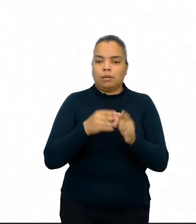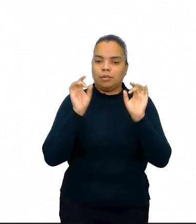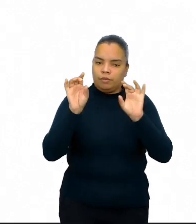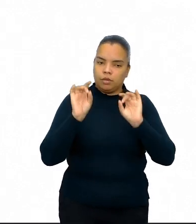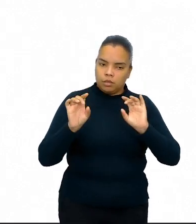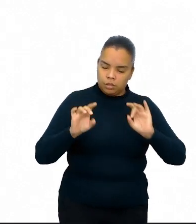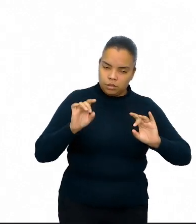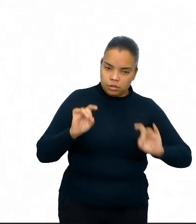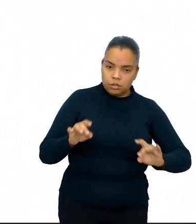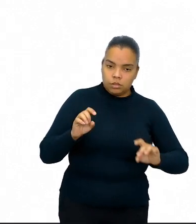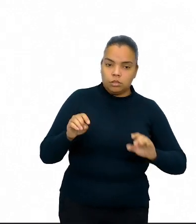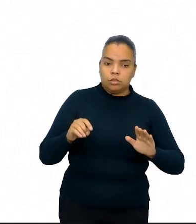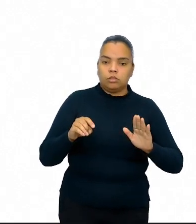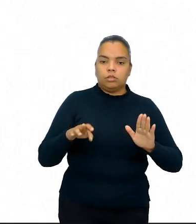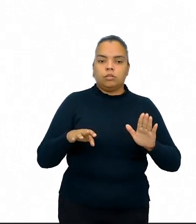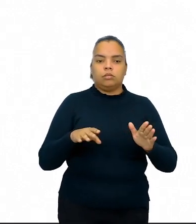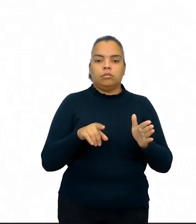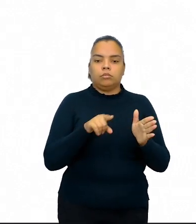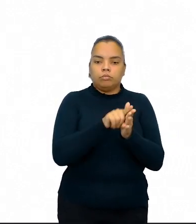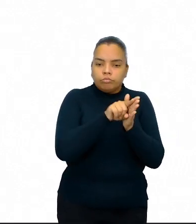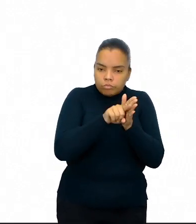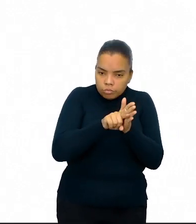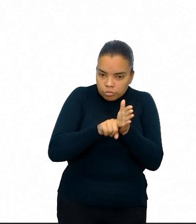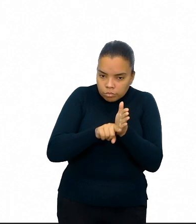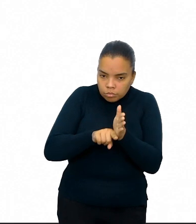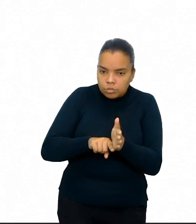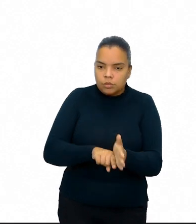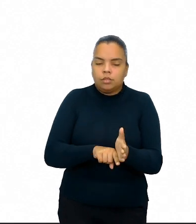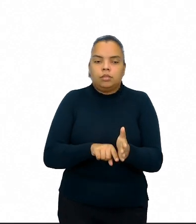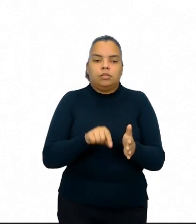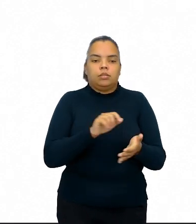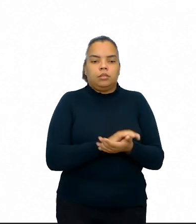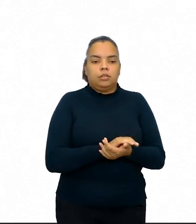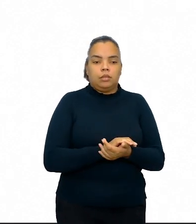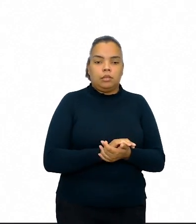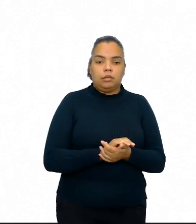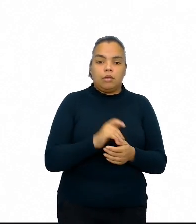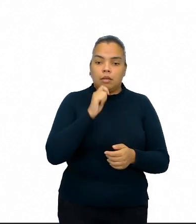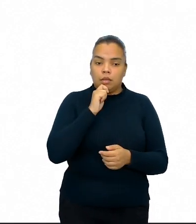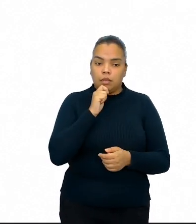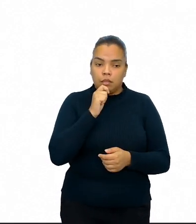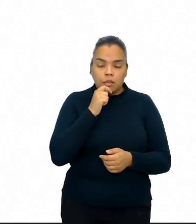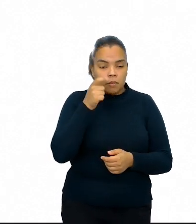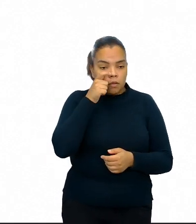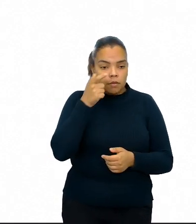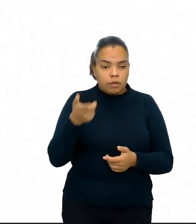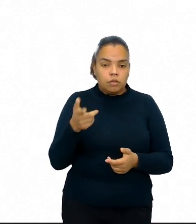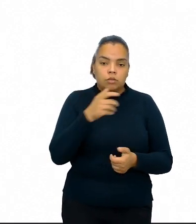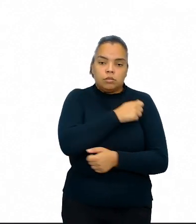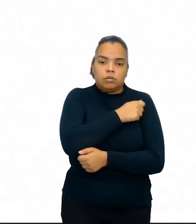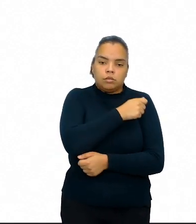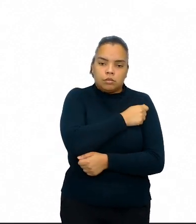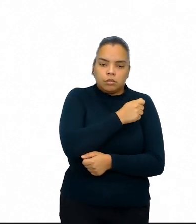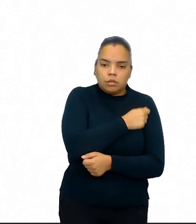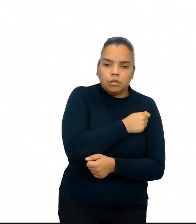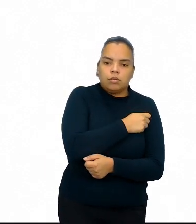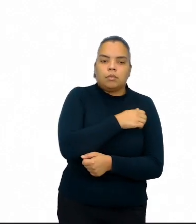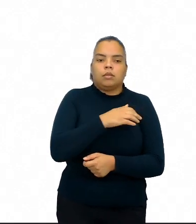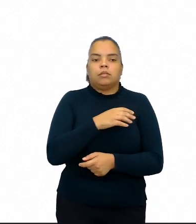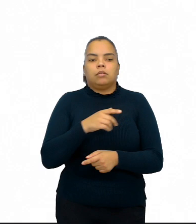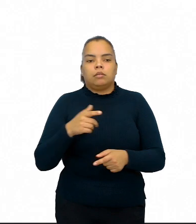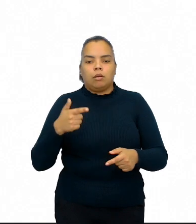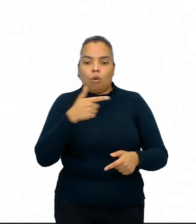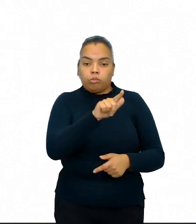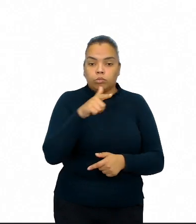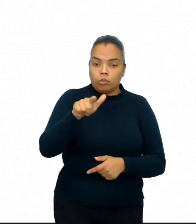metodologias diversificadas também, né? Deixamos ainda, caso os estudantes estejam mais familiarizados com